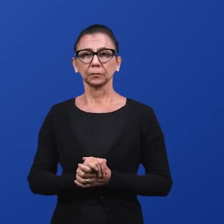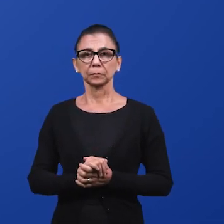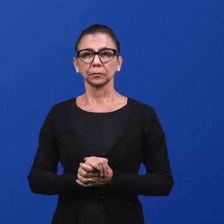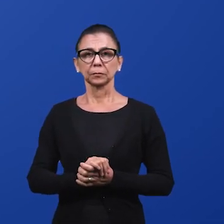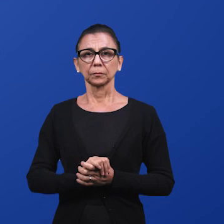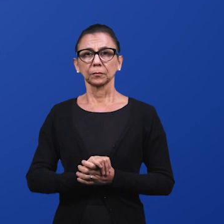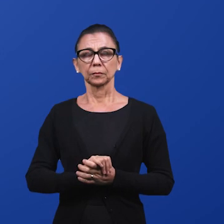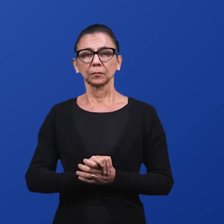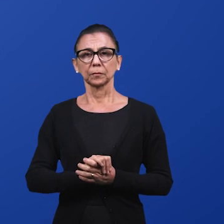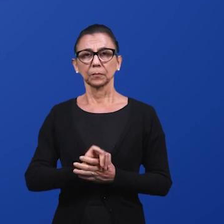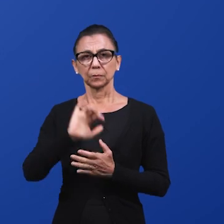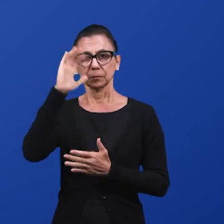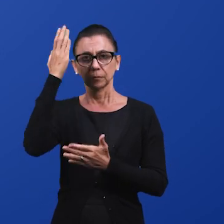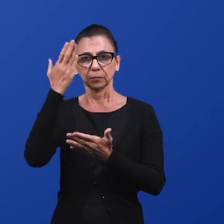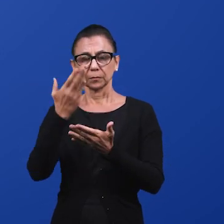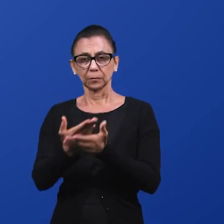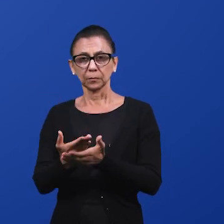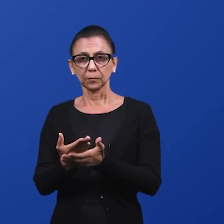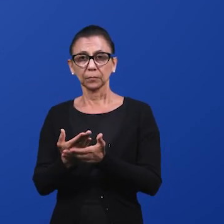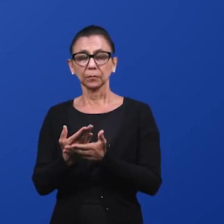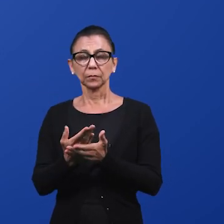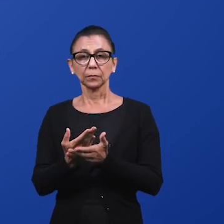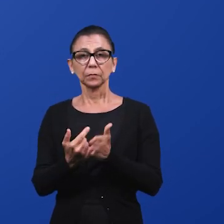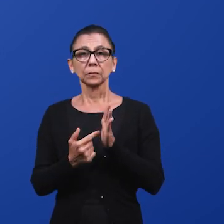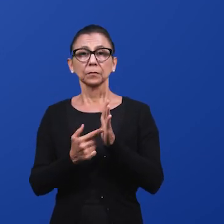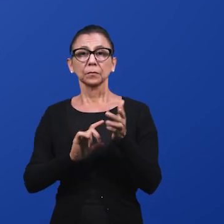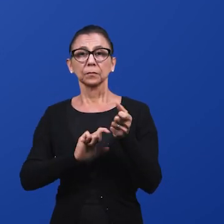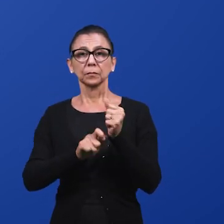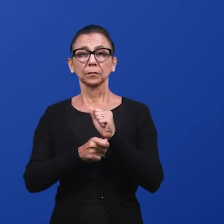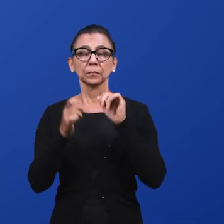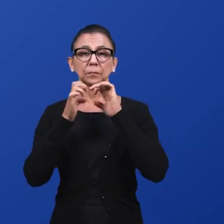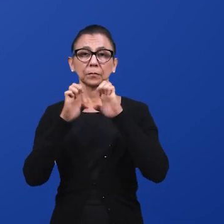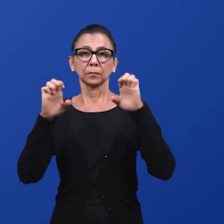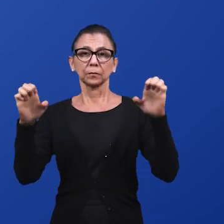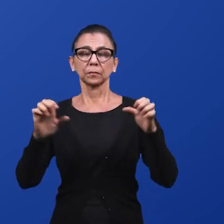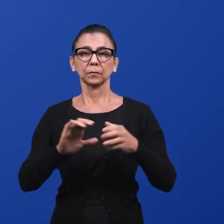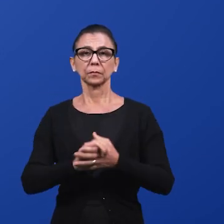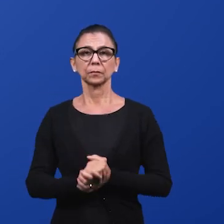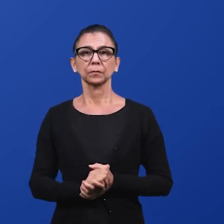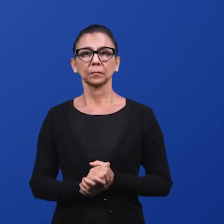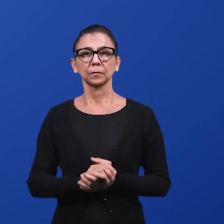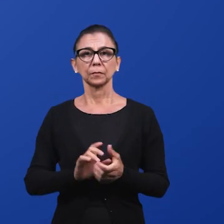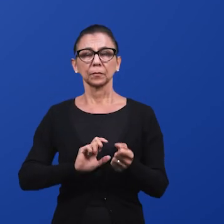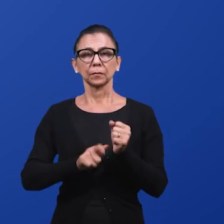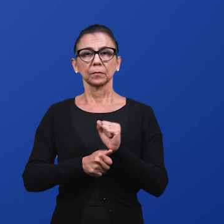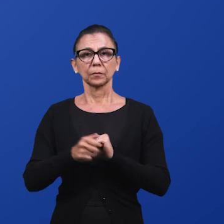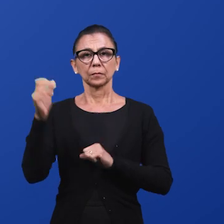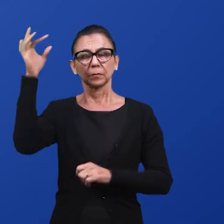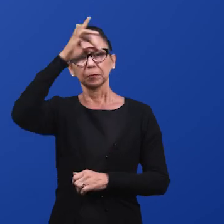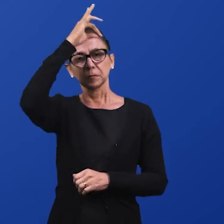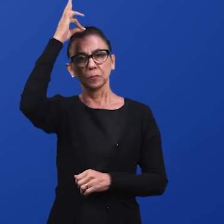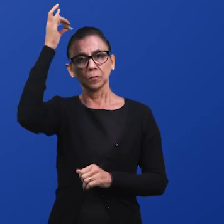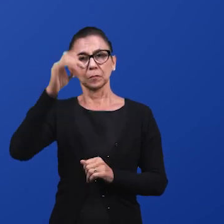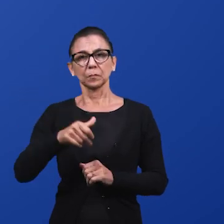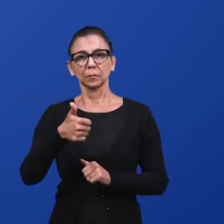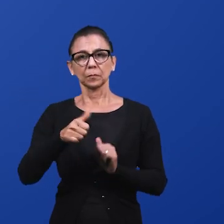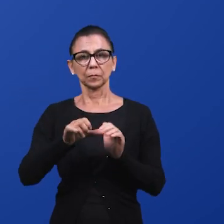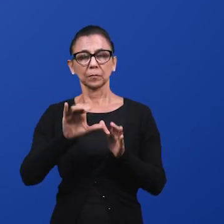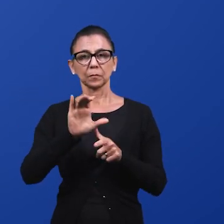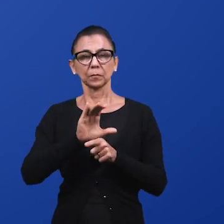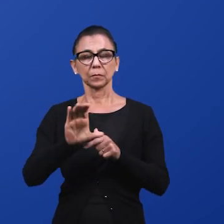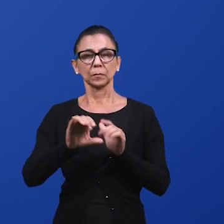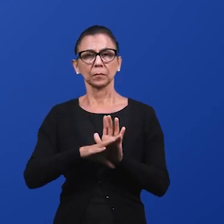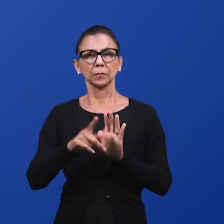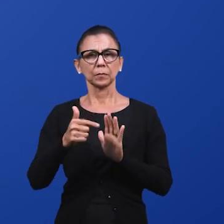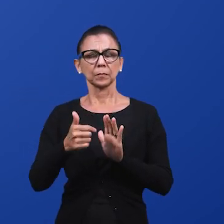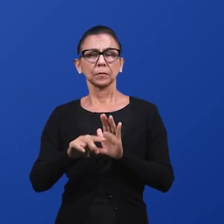com notório o mistério do Evangelho. E o mistério do Espírito Santo está em 1 Coríntios 14, 2.